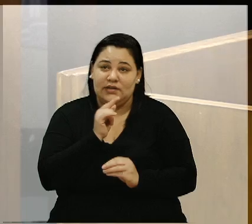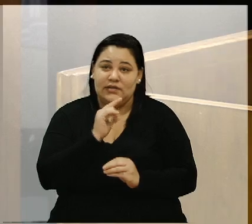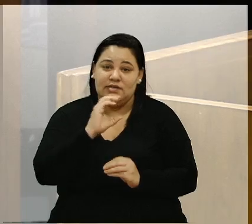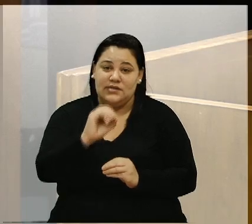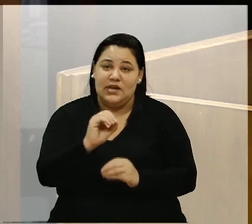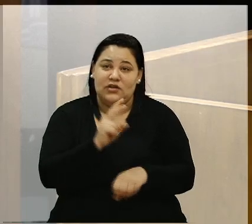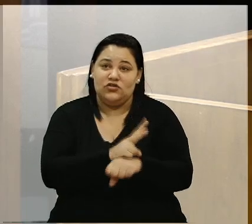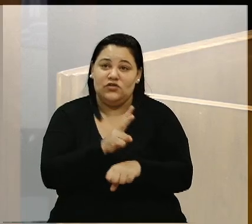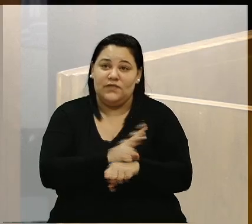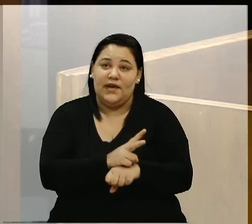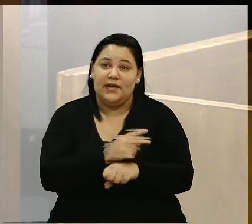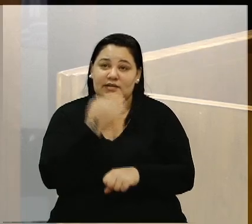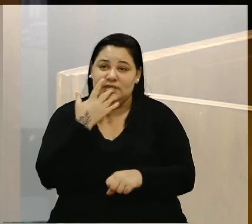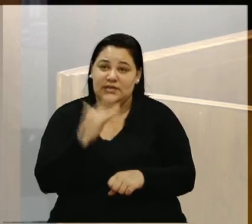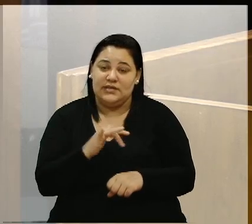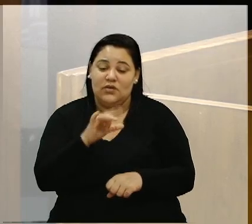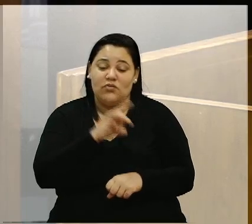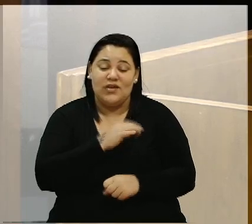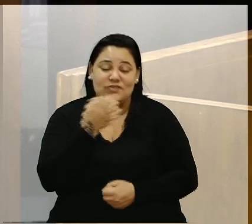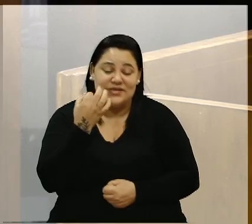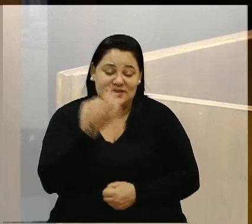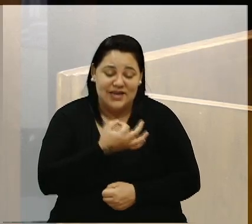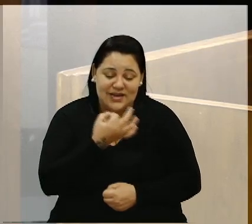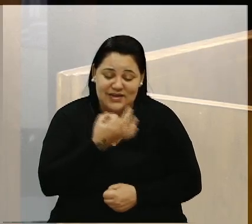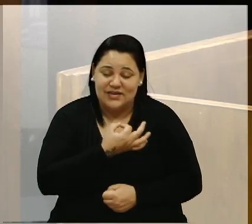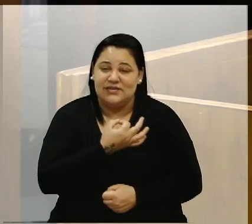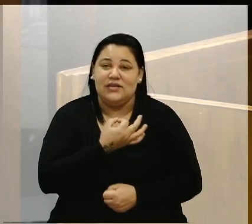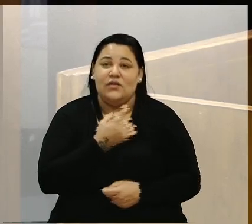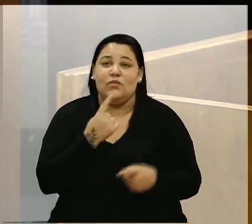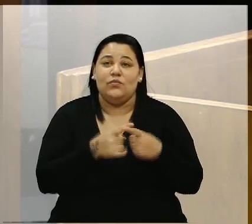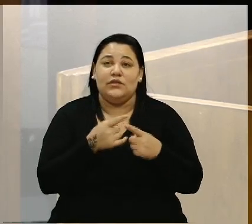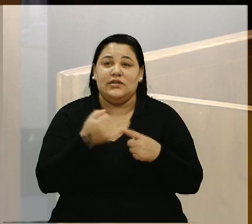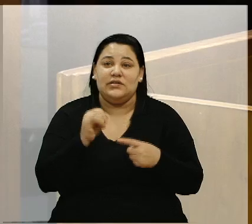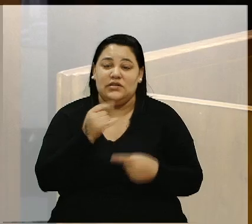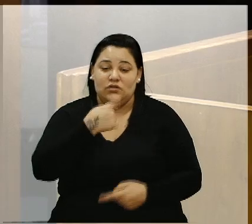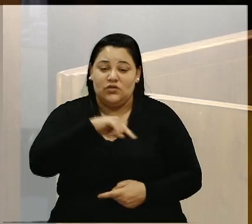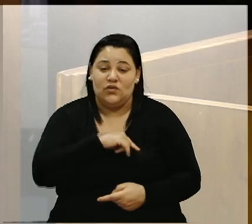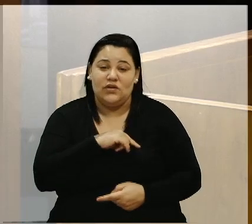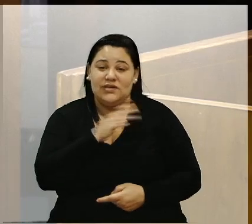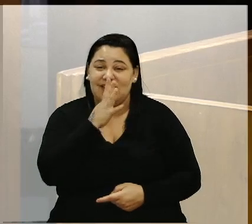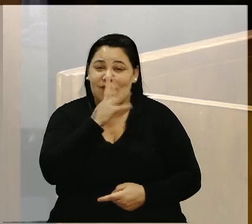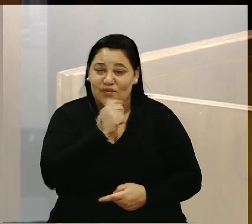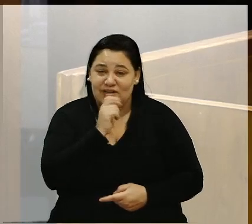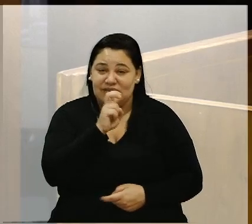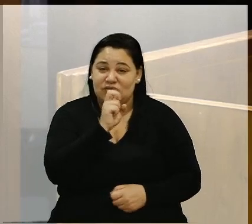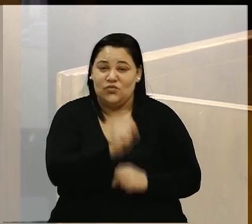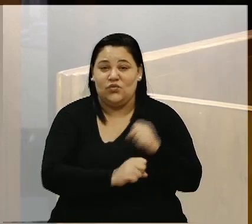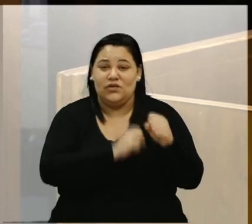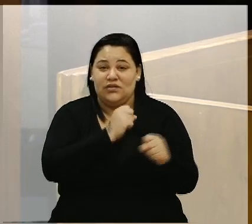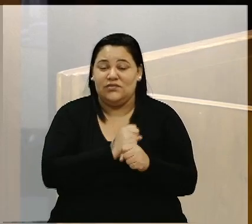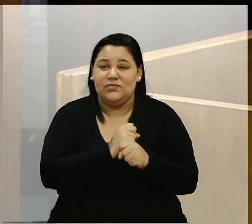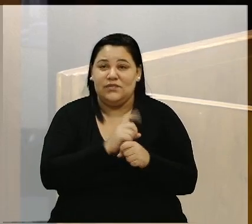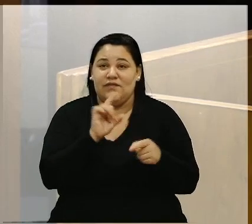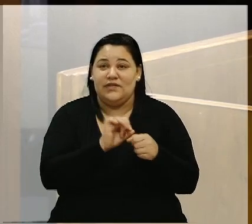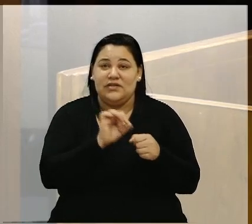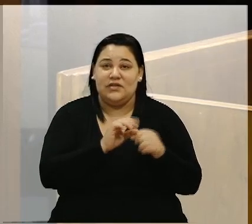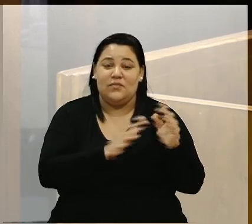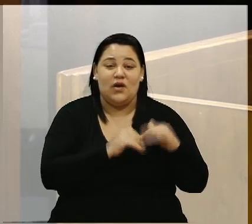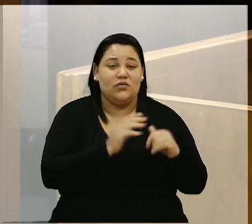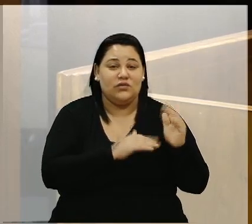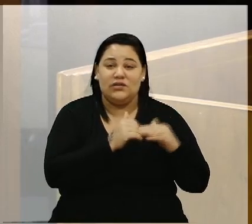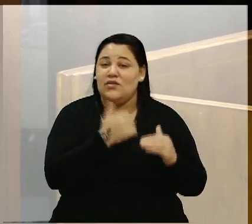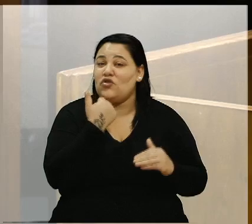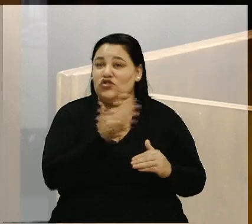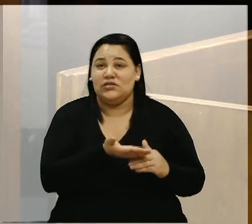vagas na educação infantil. Tenho certeza absoluta. Porque se nós demorar 5 anos para fazer uma sala de aula, não adianta. As crianças